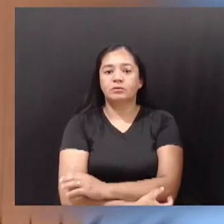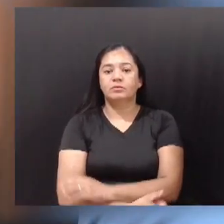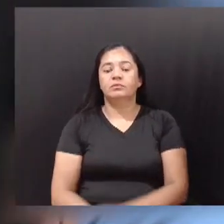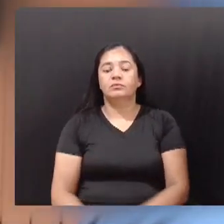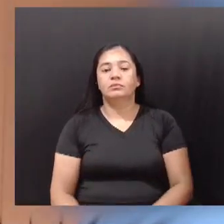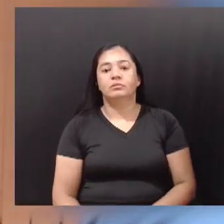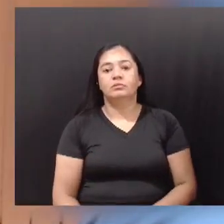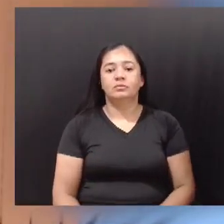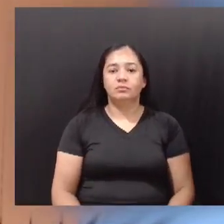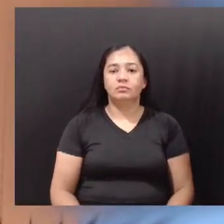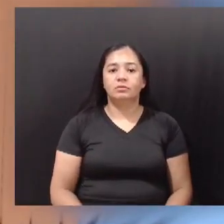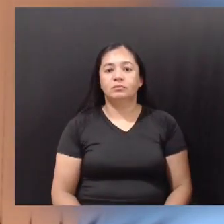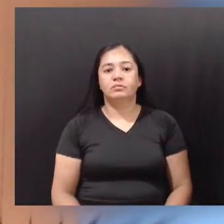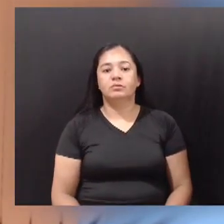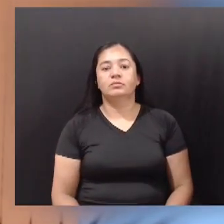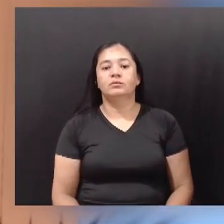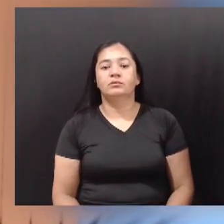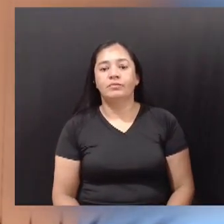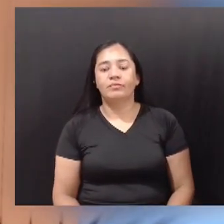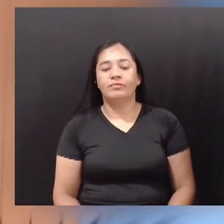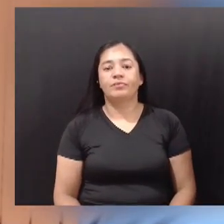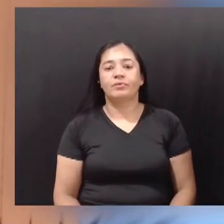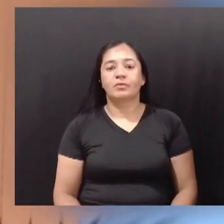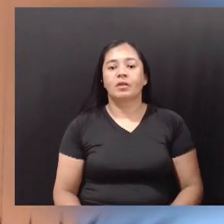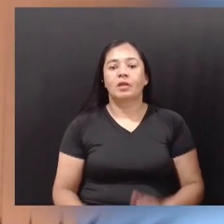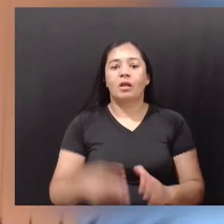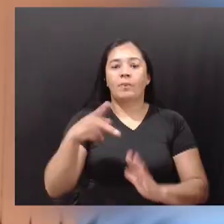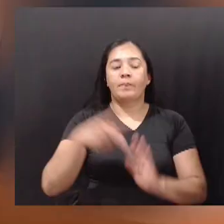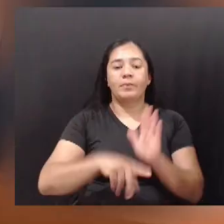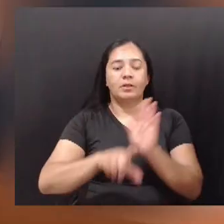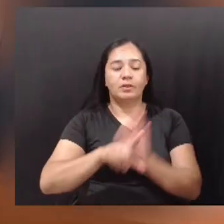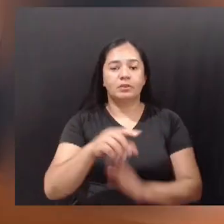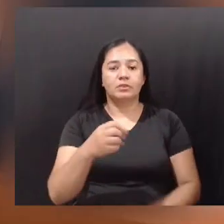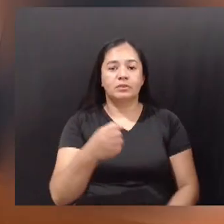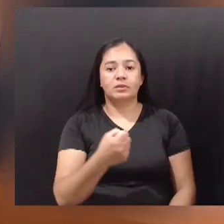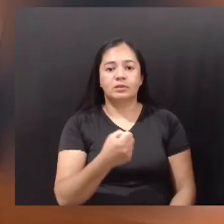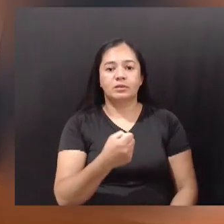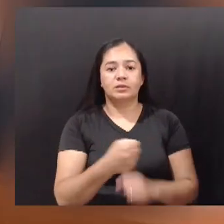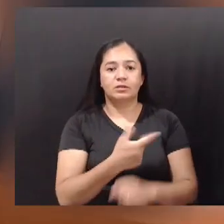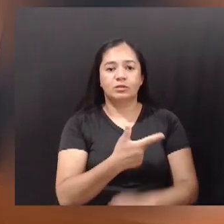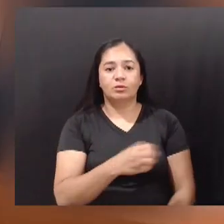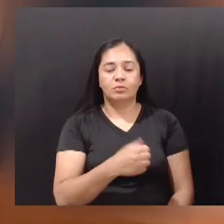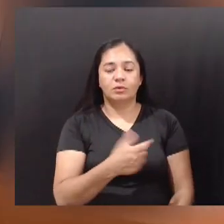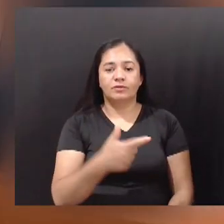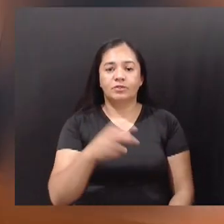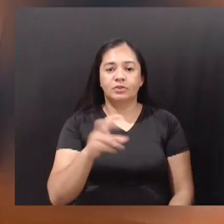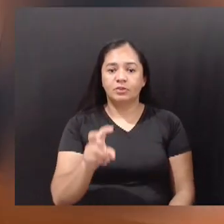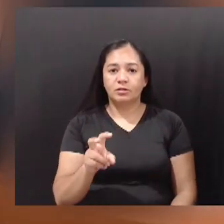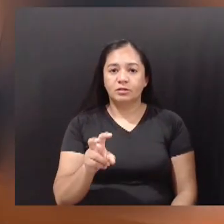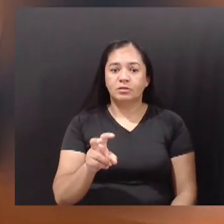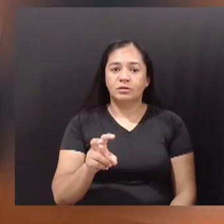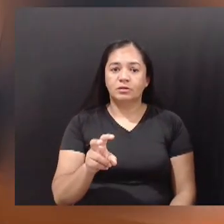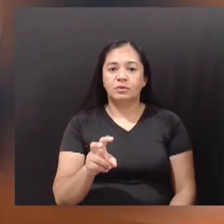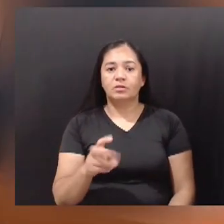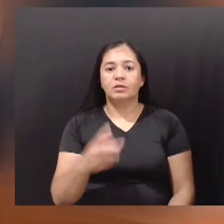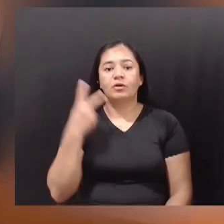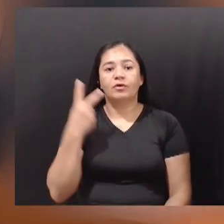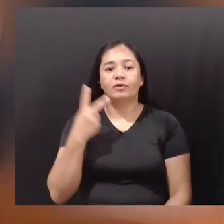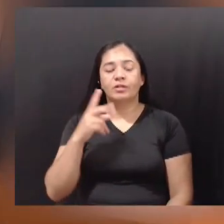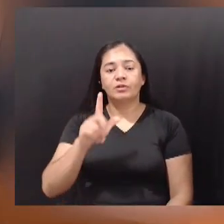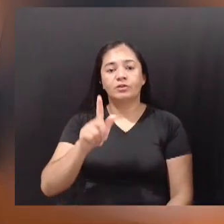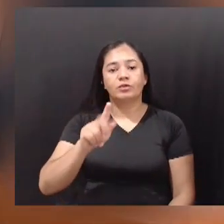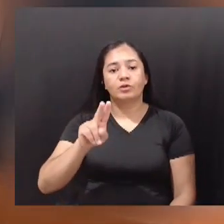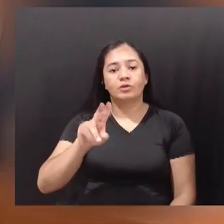sugerido pelo senhor Benê Lima, favorável ao PLC 2025, processo 242-742, de autoria do senhor Guilherme Teixeira, que acrescenta os